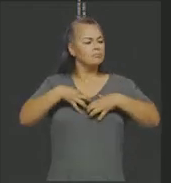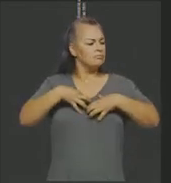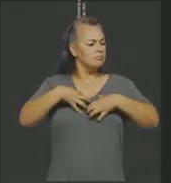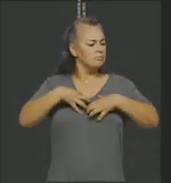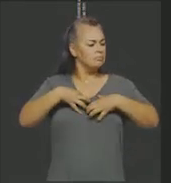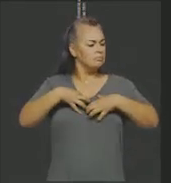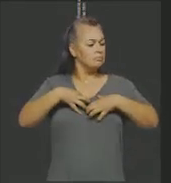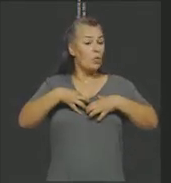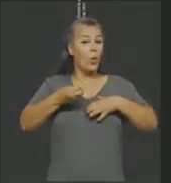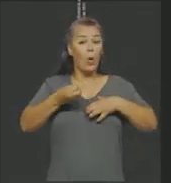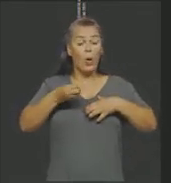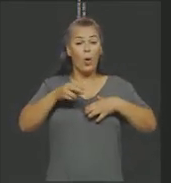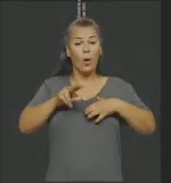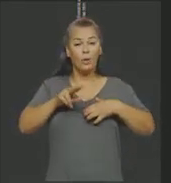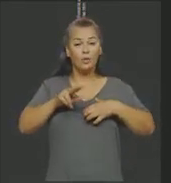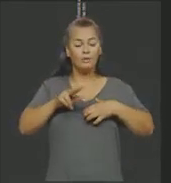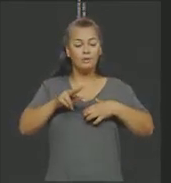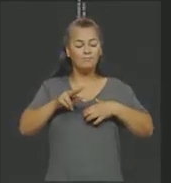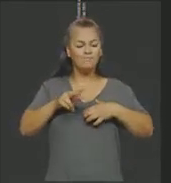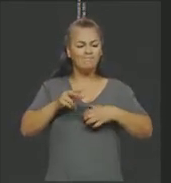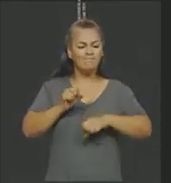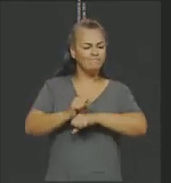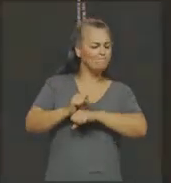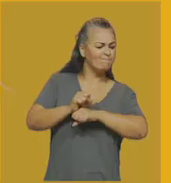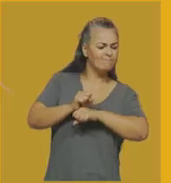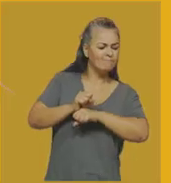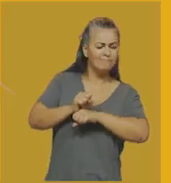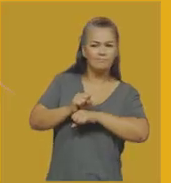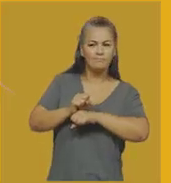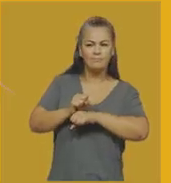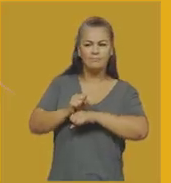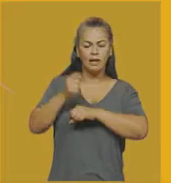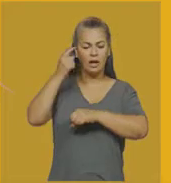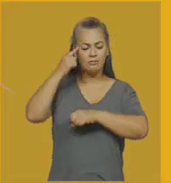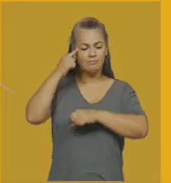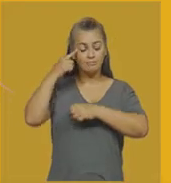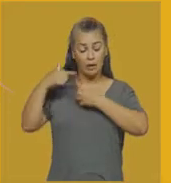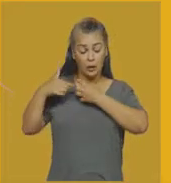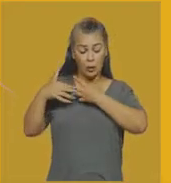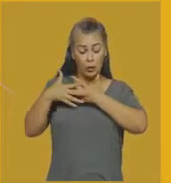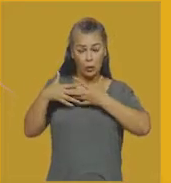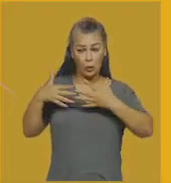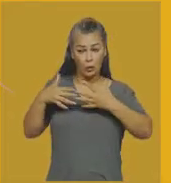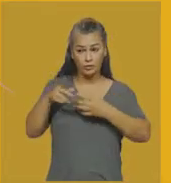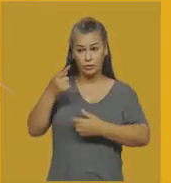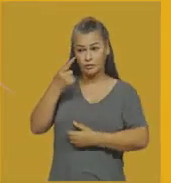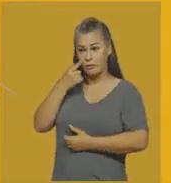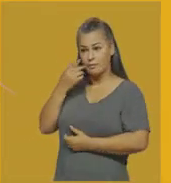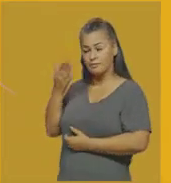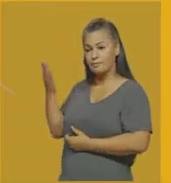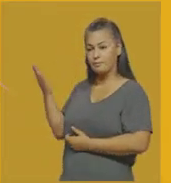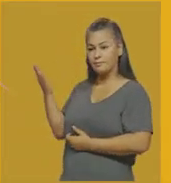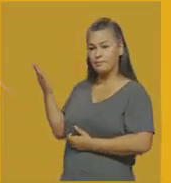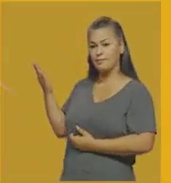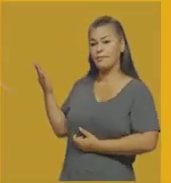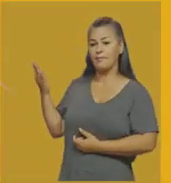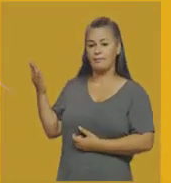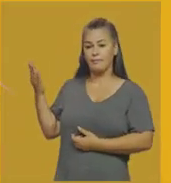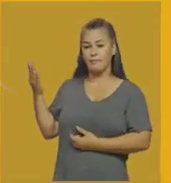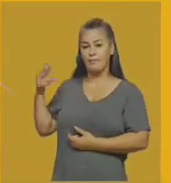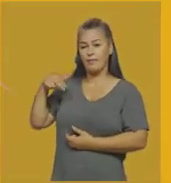ou reduzir a sensibilidade. Vamos ver aqui para lembrar o neurônio com